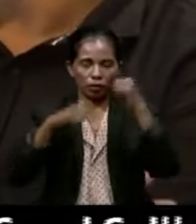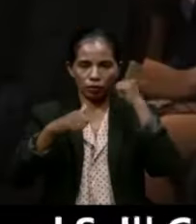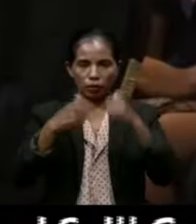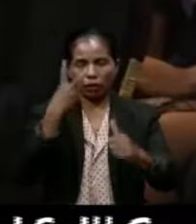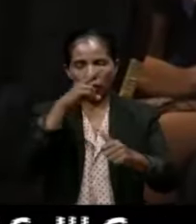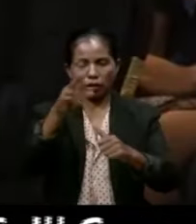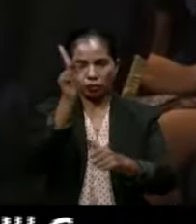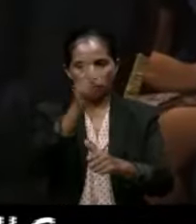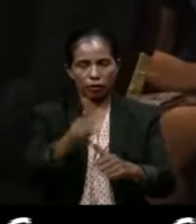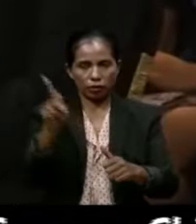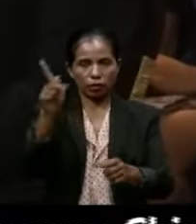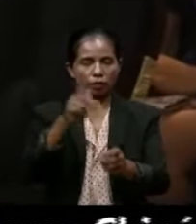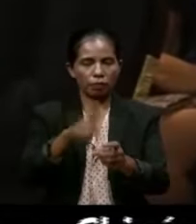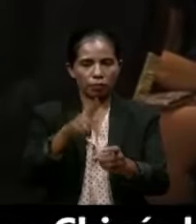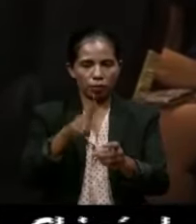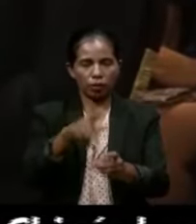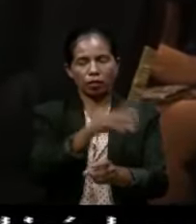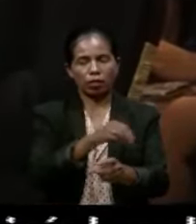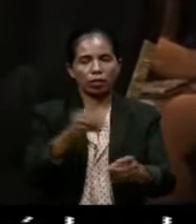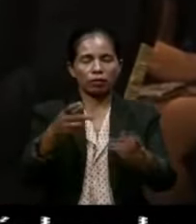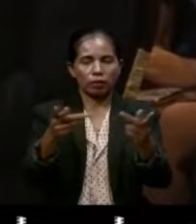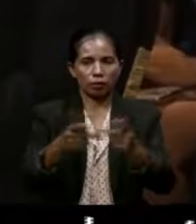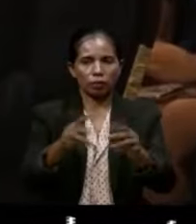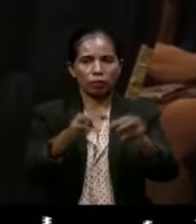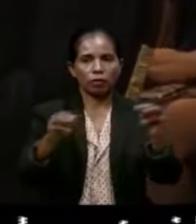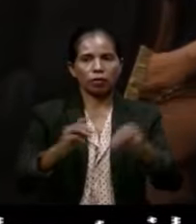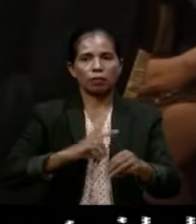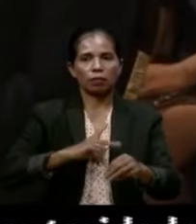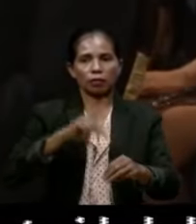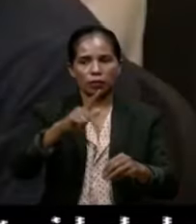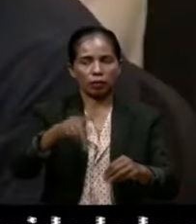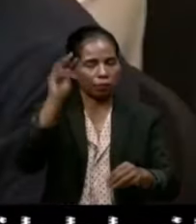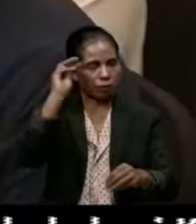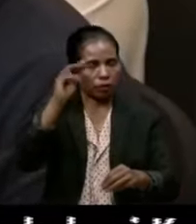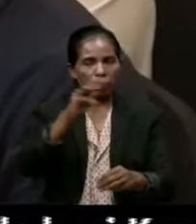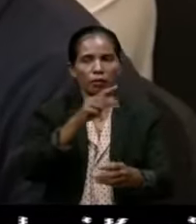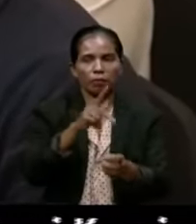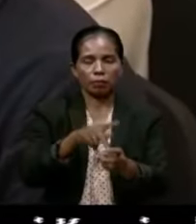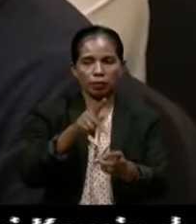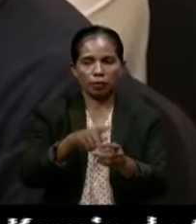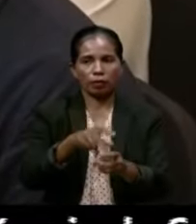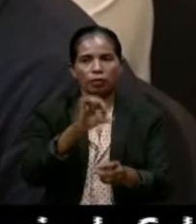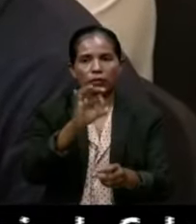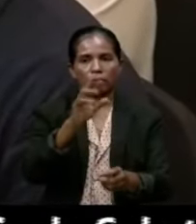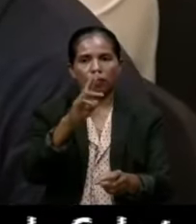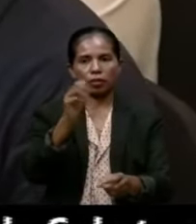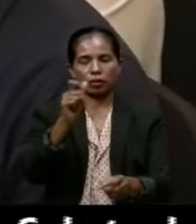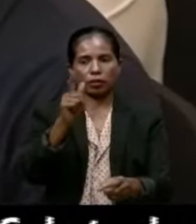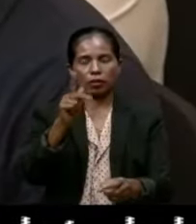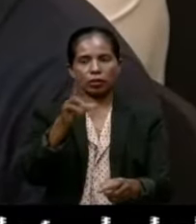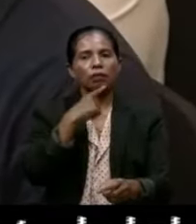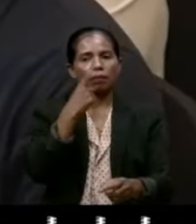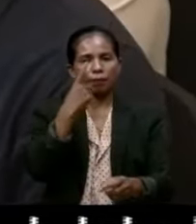no pesquisa mineral metálico, no bloco tolo e município Lauteng. Ministro Petróleo e Recursos Minerais, Francisco da Costa Monteiro,